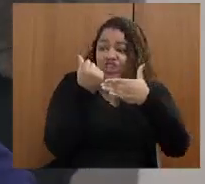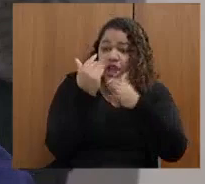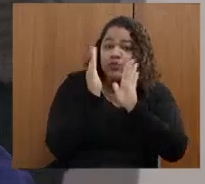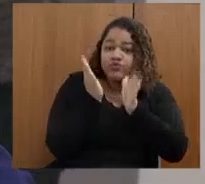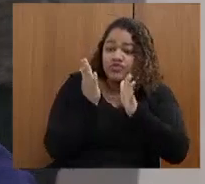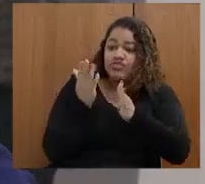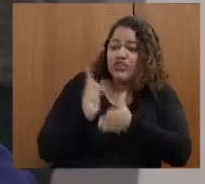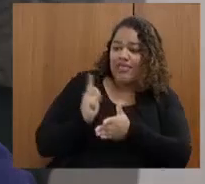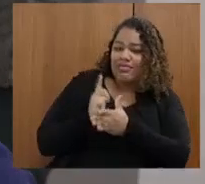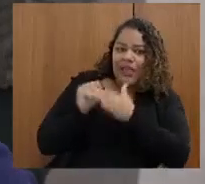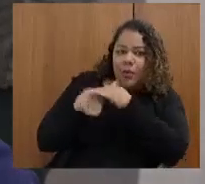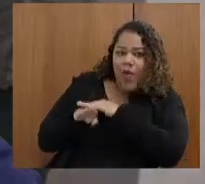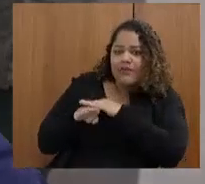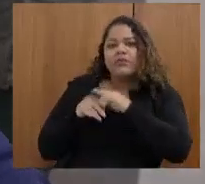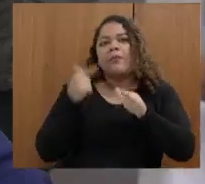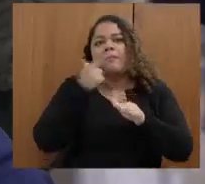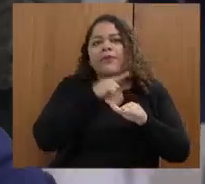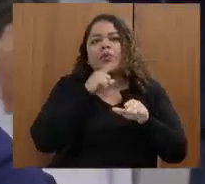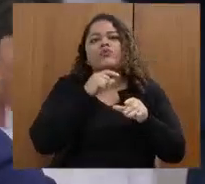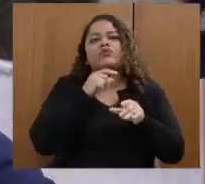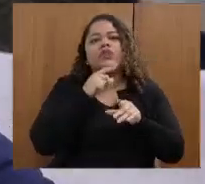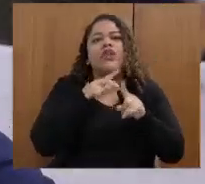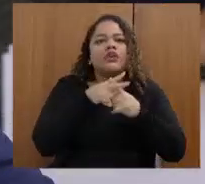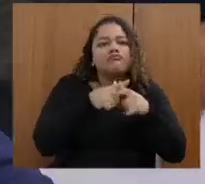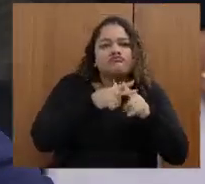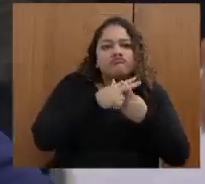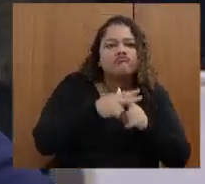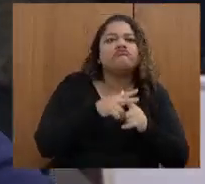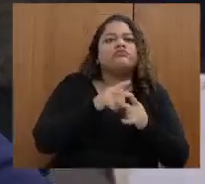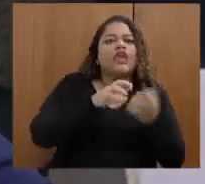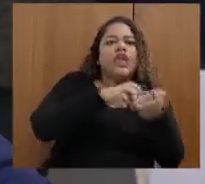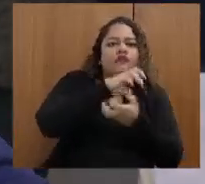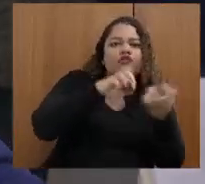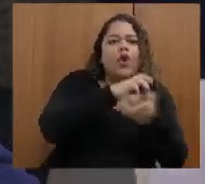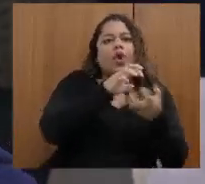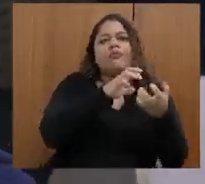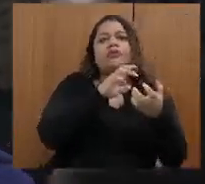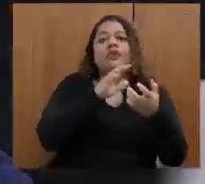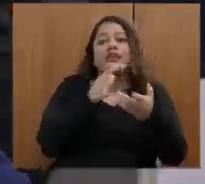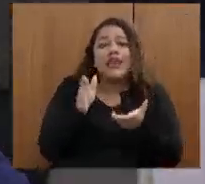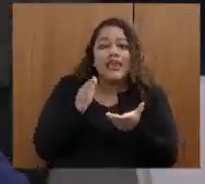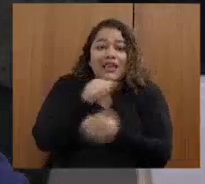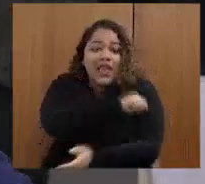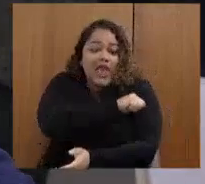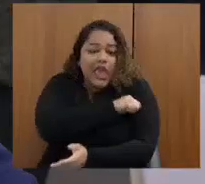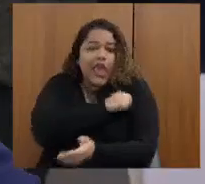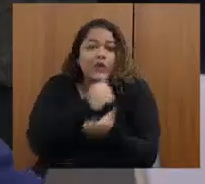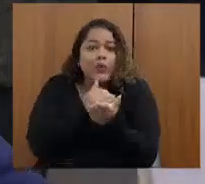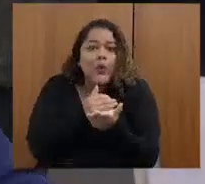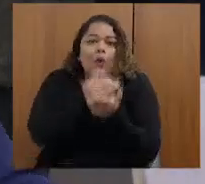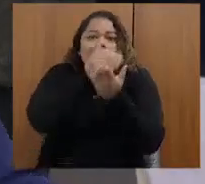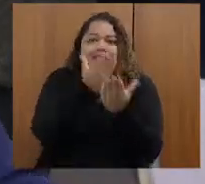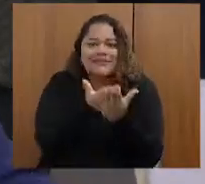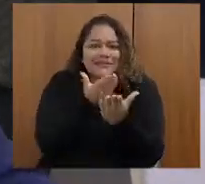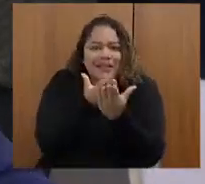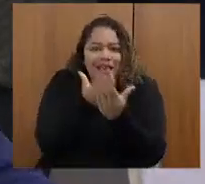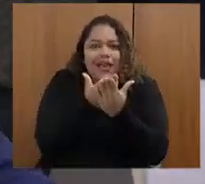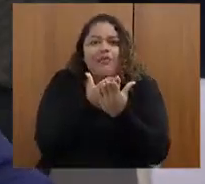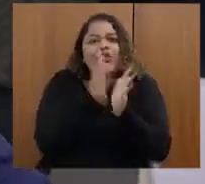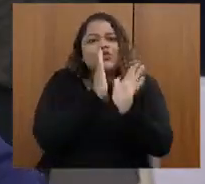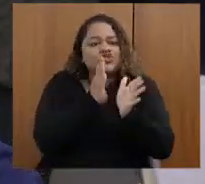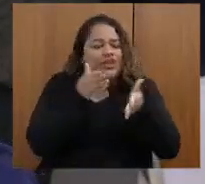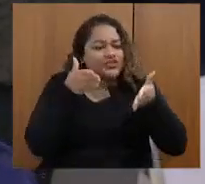que possa acontecer na escola e proporcionar Os estudantes uma acolhida e aos servidores no início do ano uma colhida digna